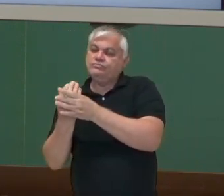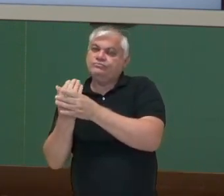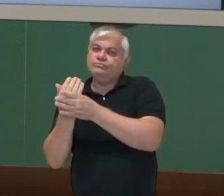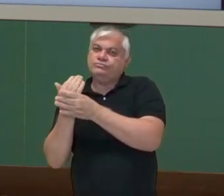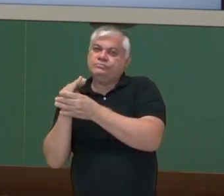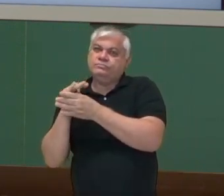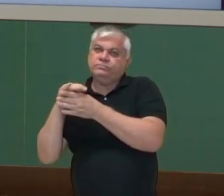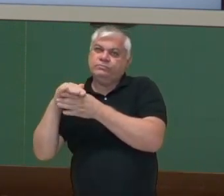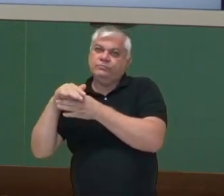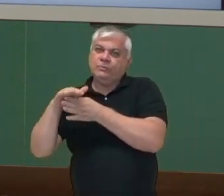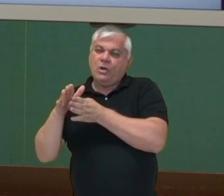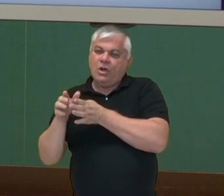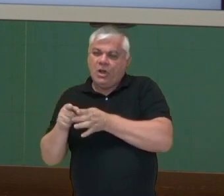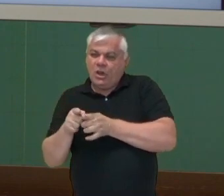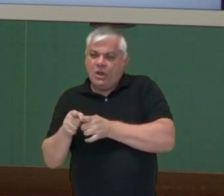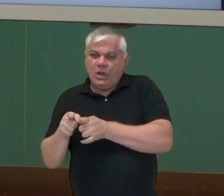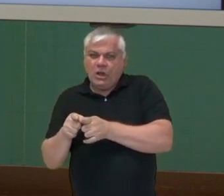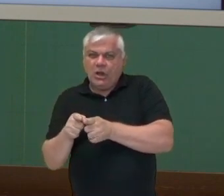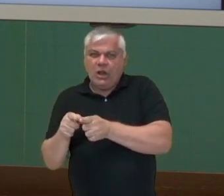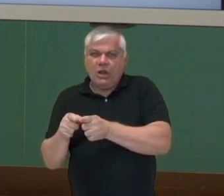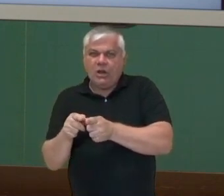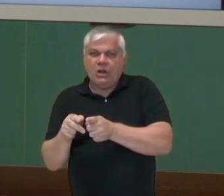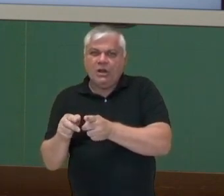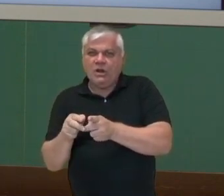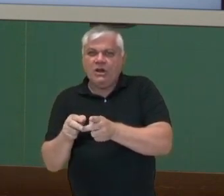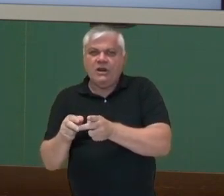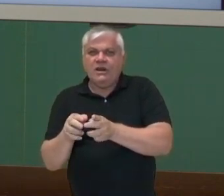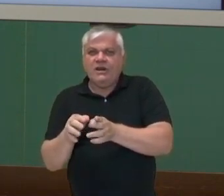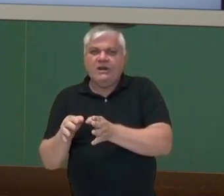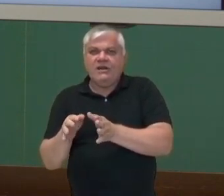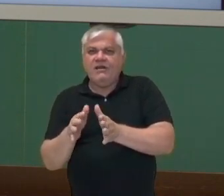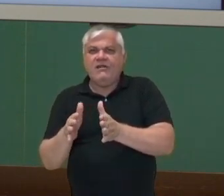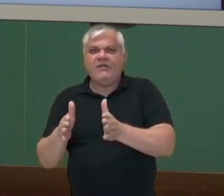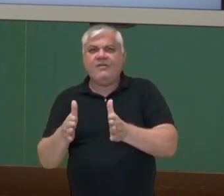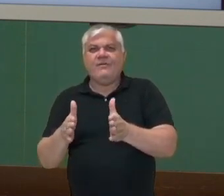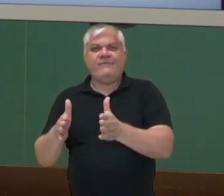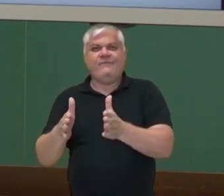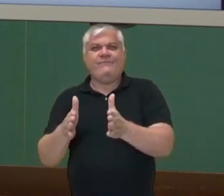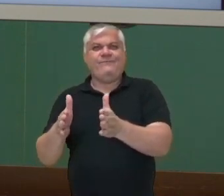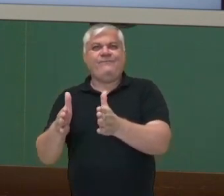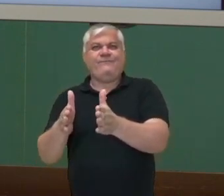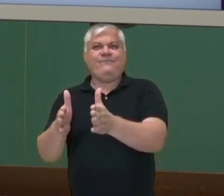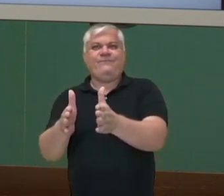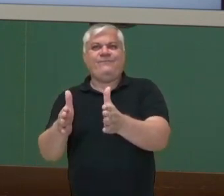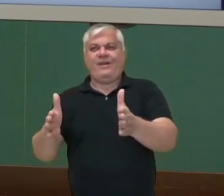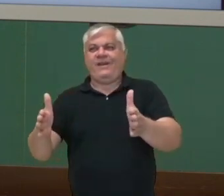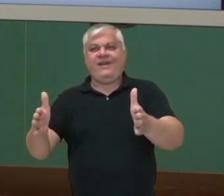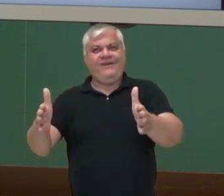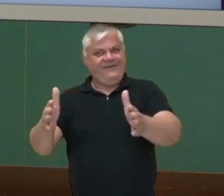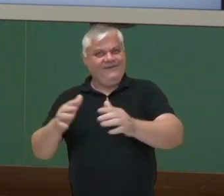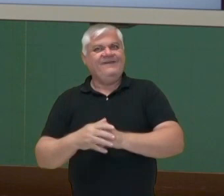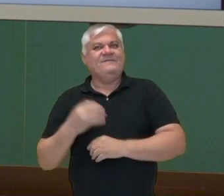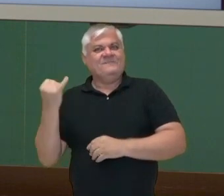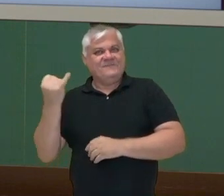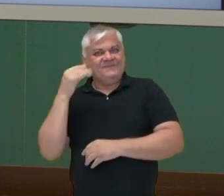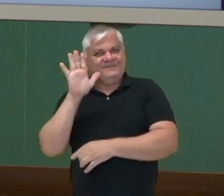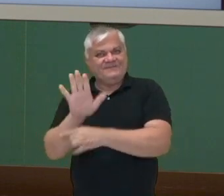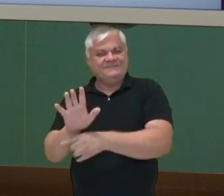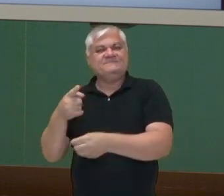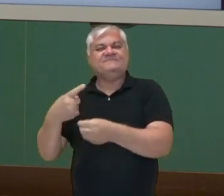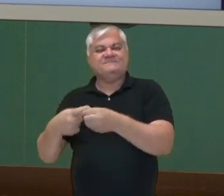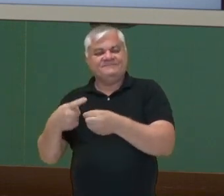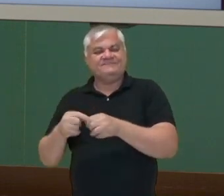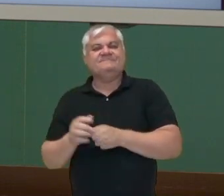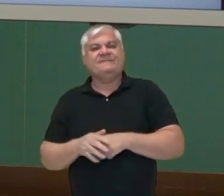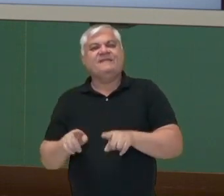passa o Rio São Francisco e, claro, a sua importância, tanto na captação de água para as cidades, como para a geração de energia, porque nós